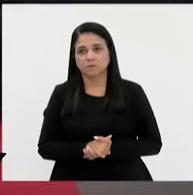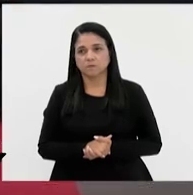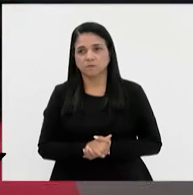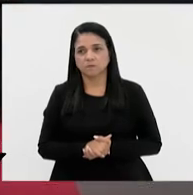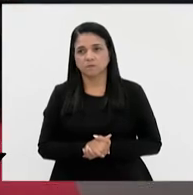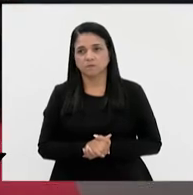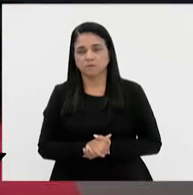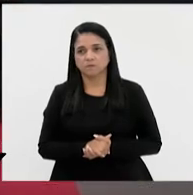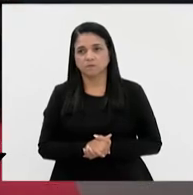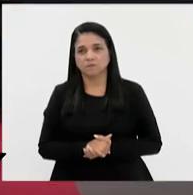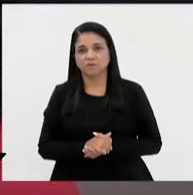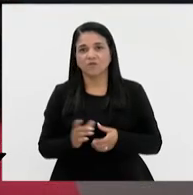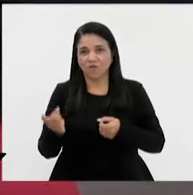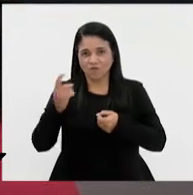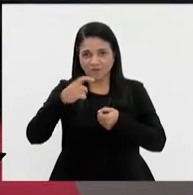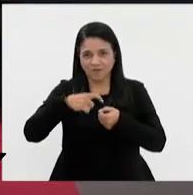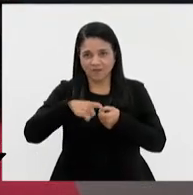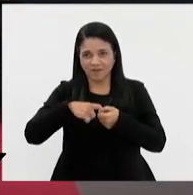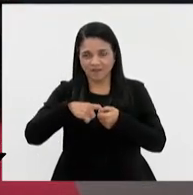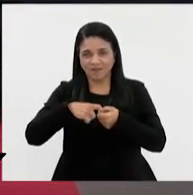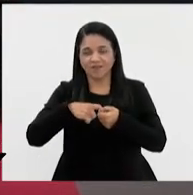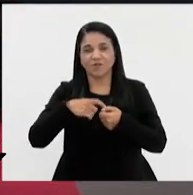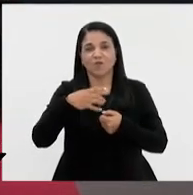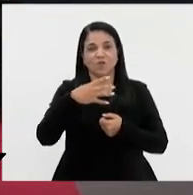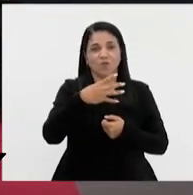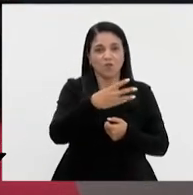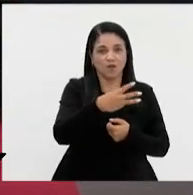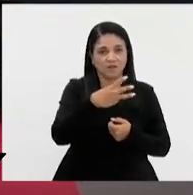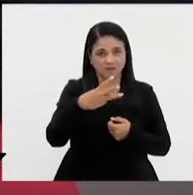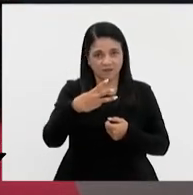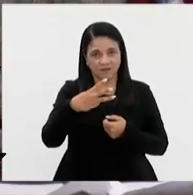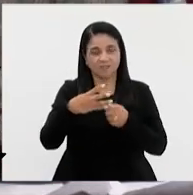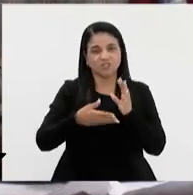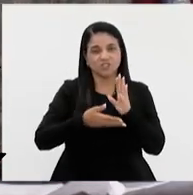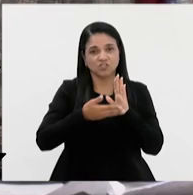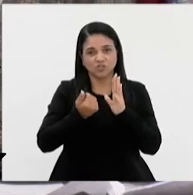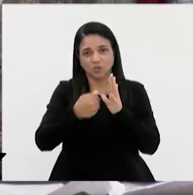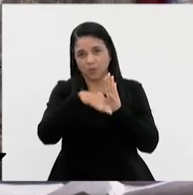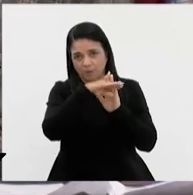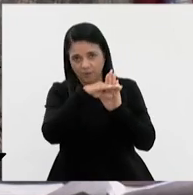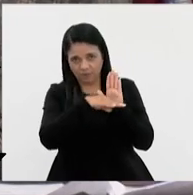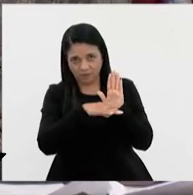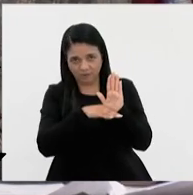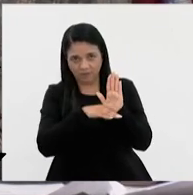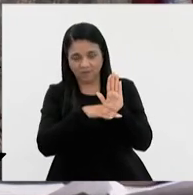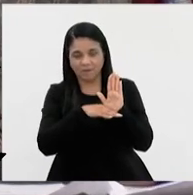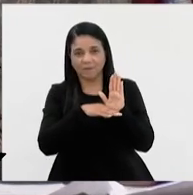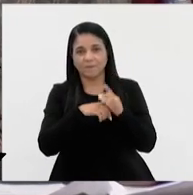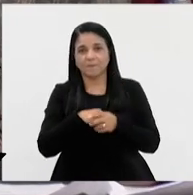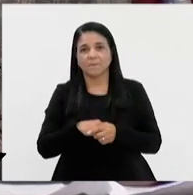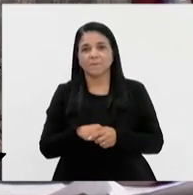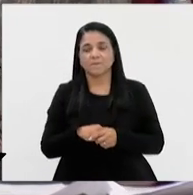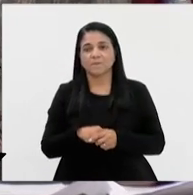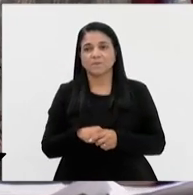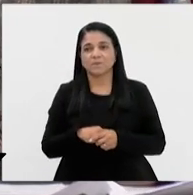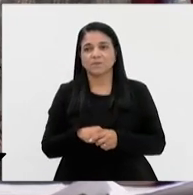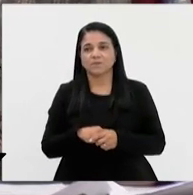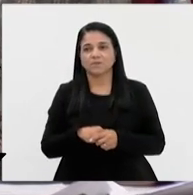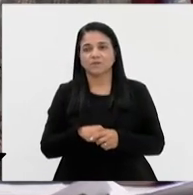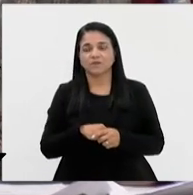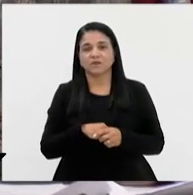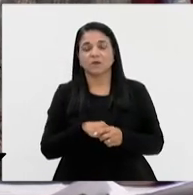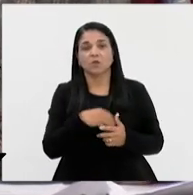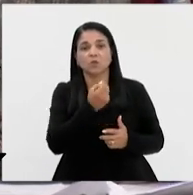Vamos voltar aqui, minha gente. Retirou, então, 43. 43, então, está retirado de pauta também. Então, o